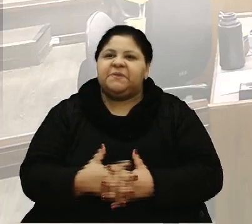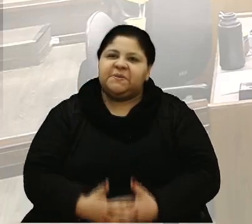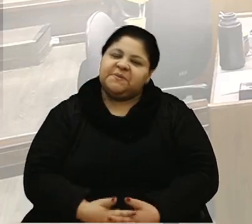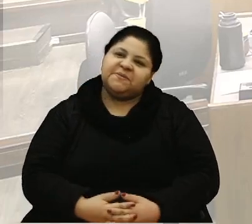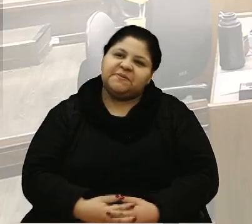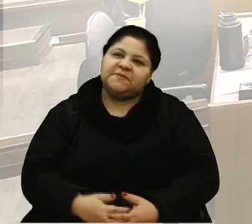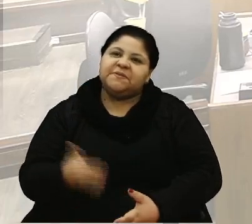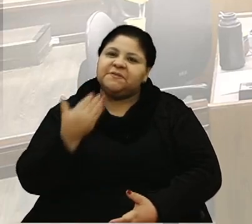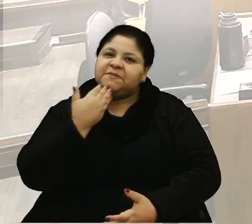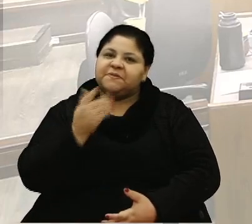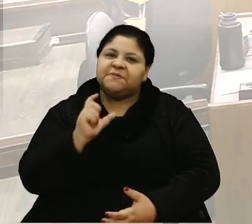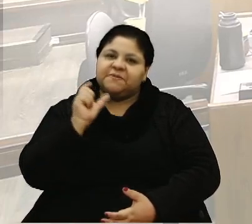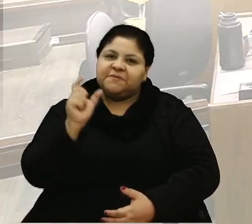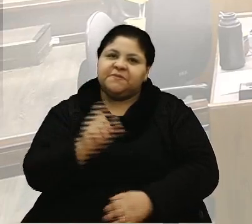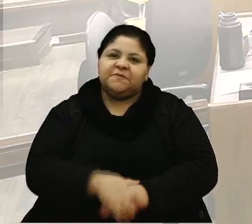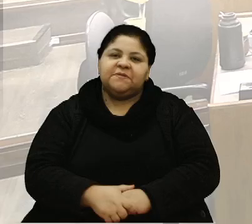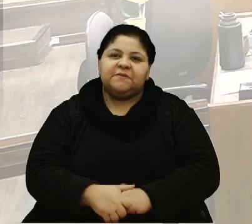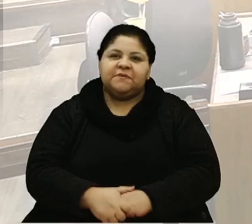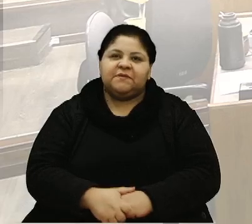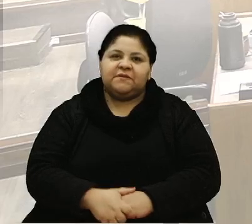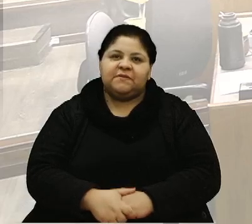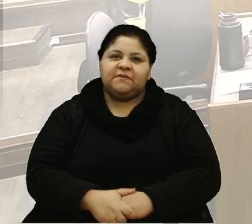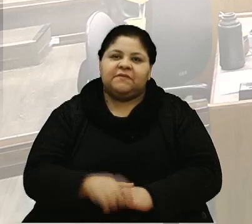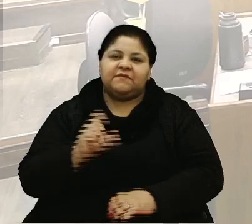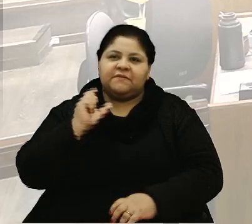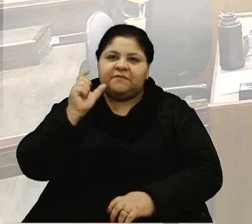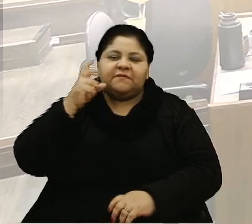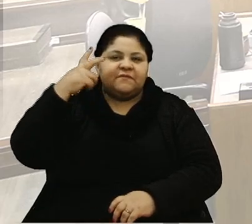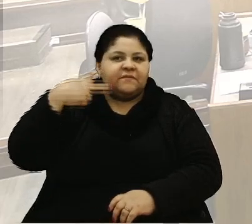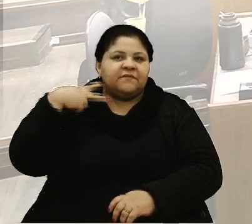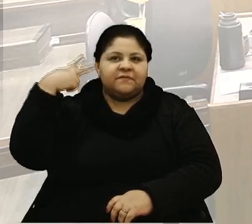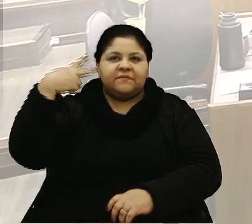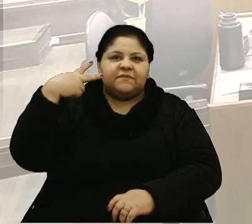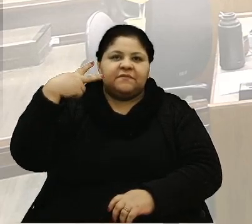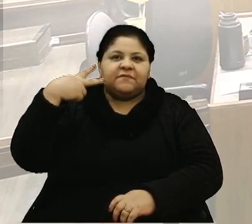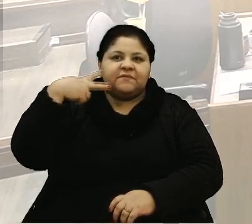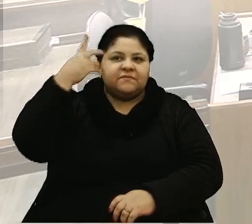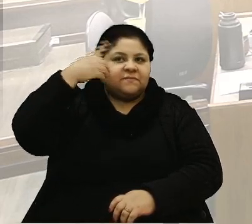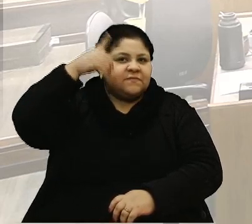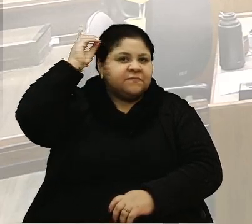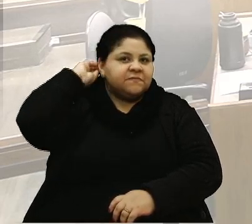Peço a palavra, presidente. Com a palavra, vereador Lucas Dil.